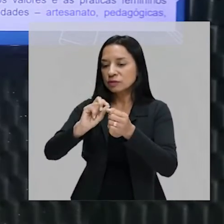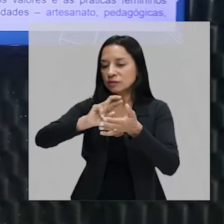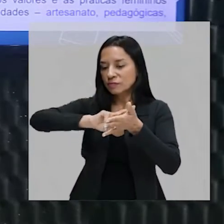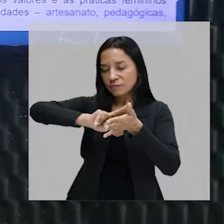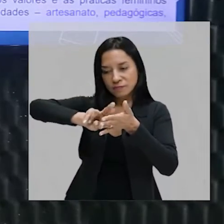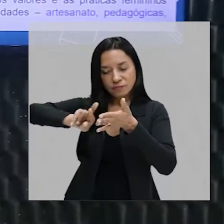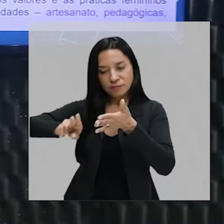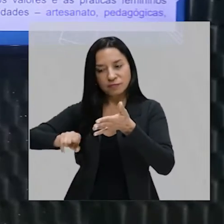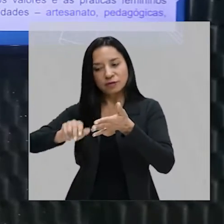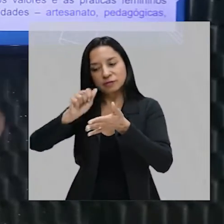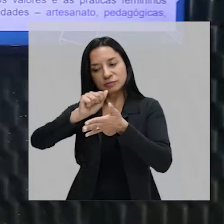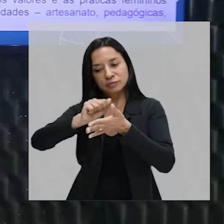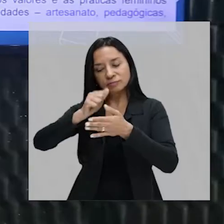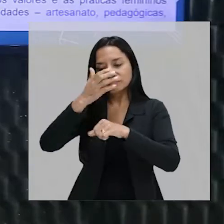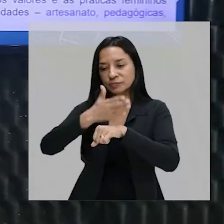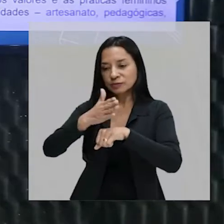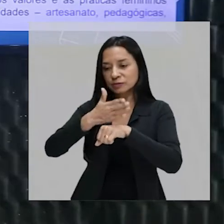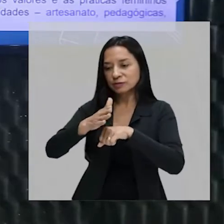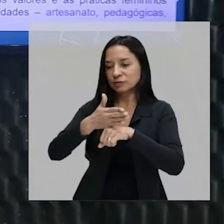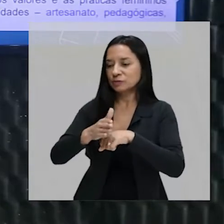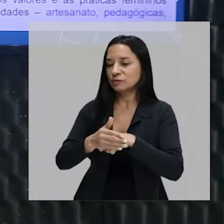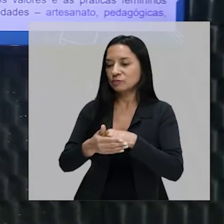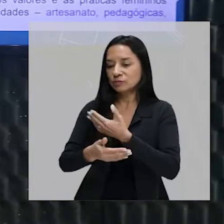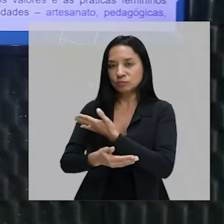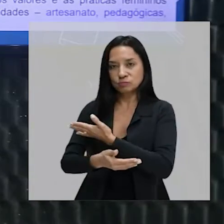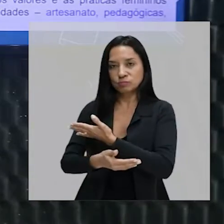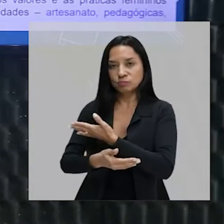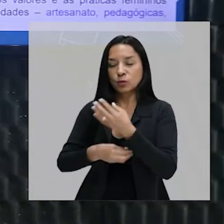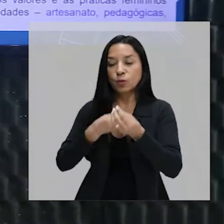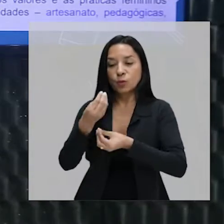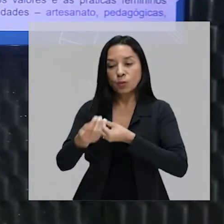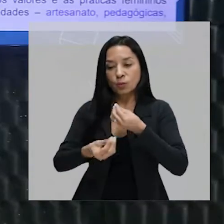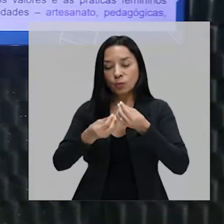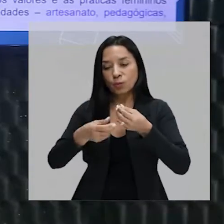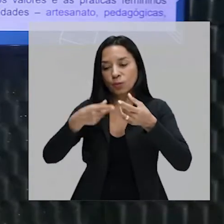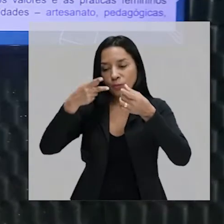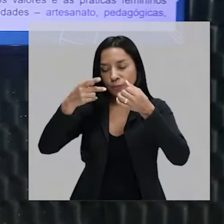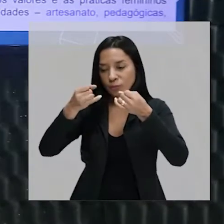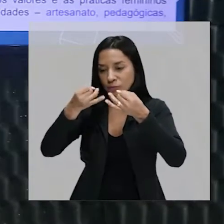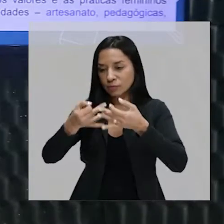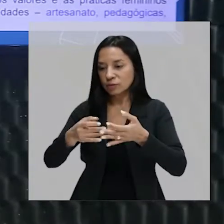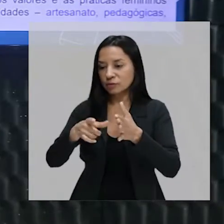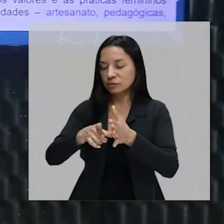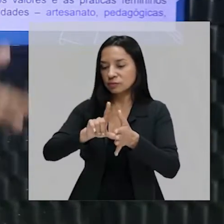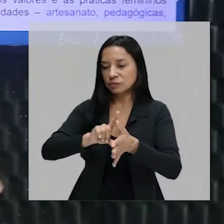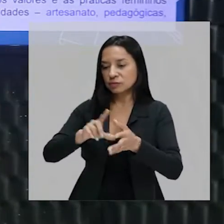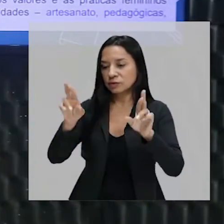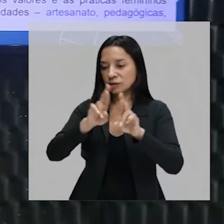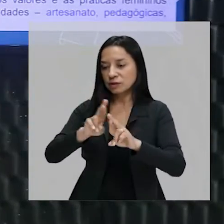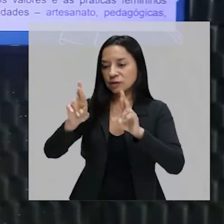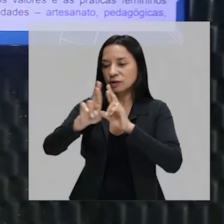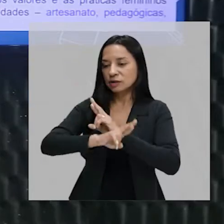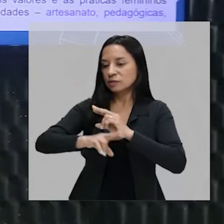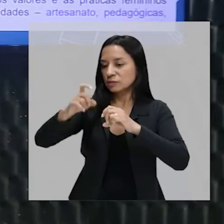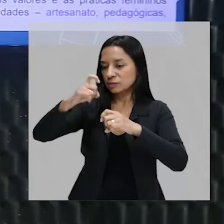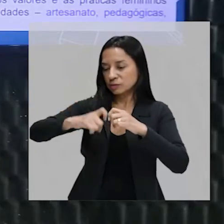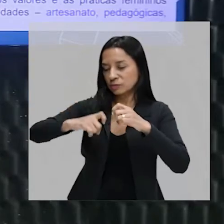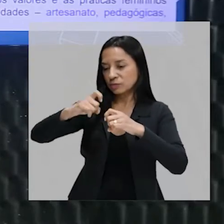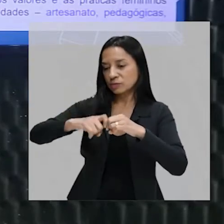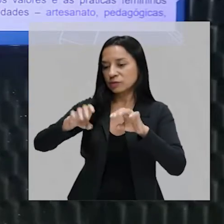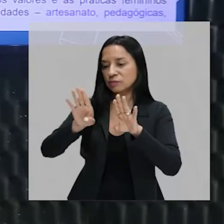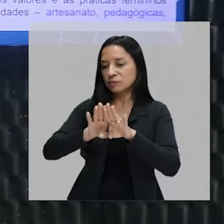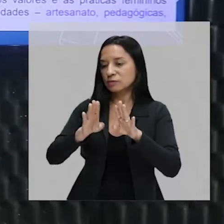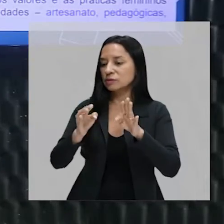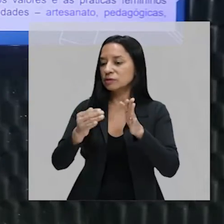diversas tarefas artesanato pedagogia a questão relacionado à reprodução e até